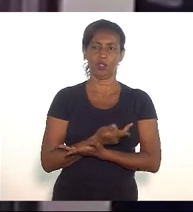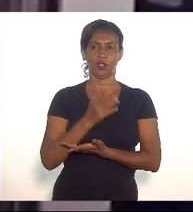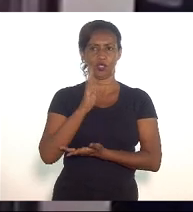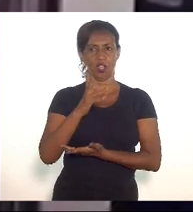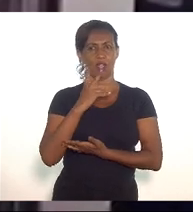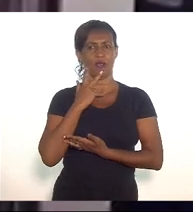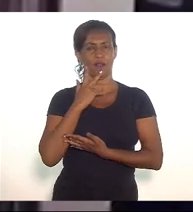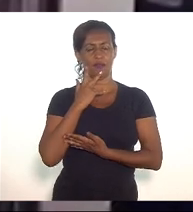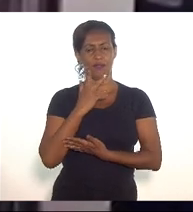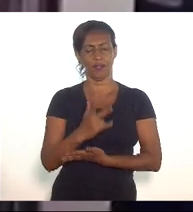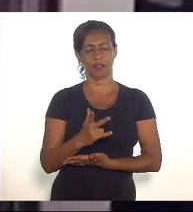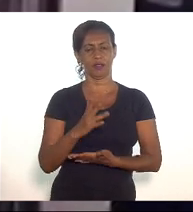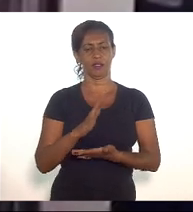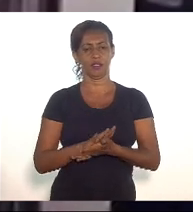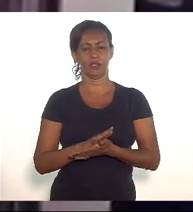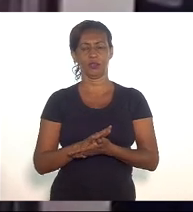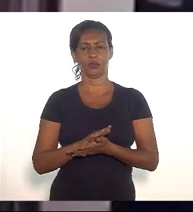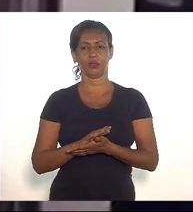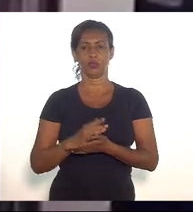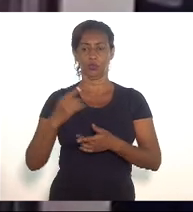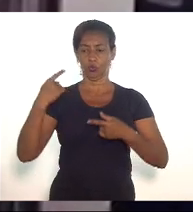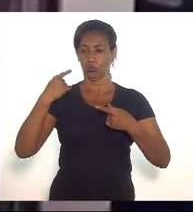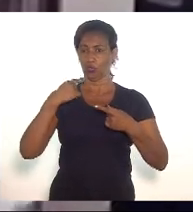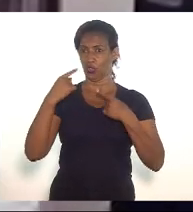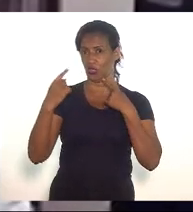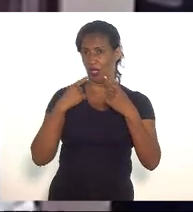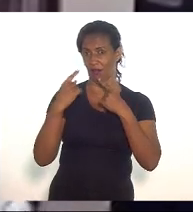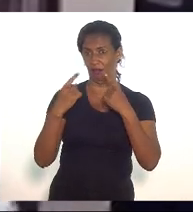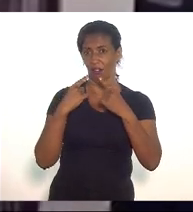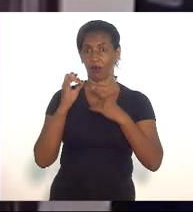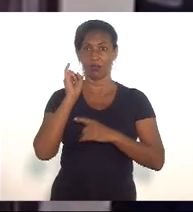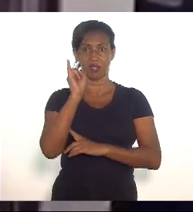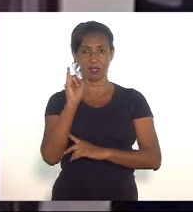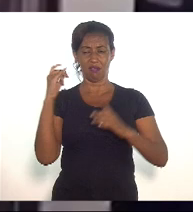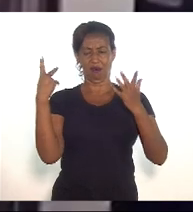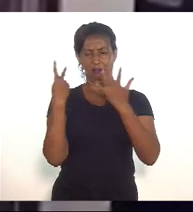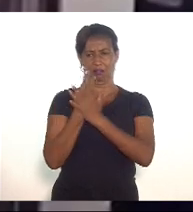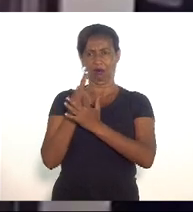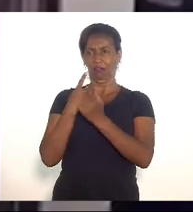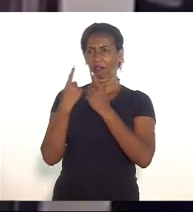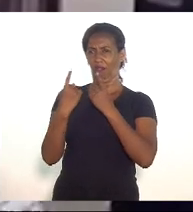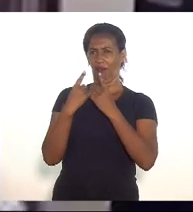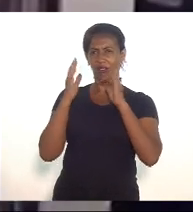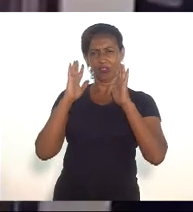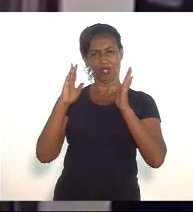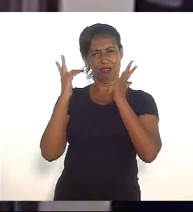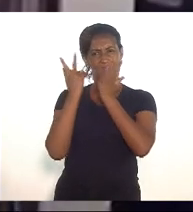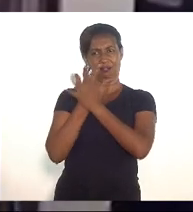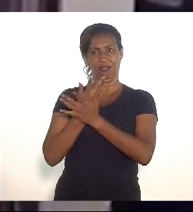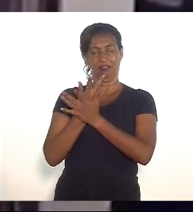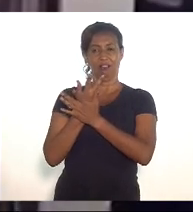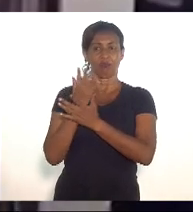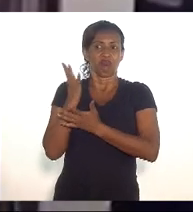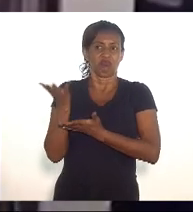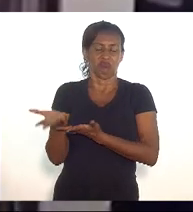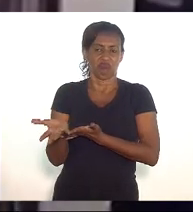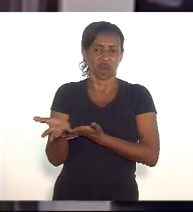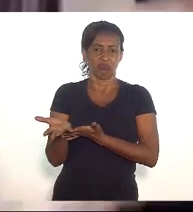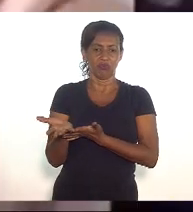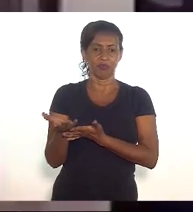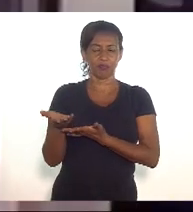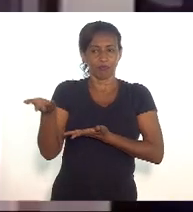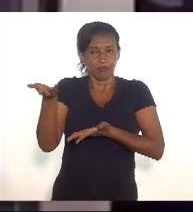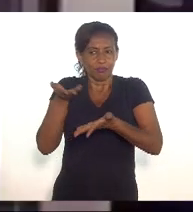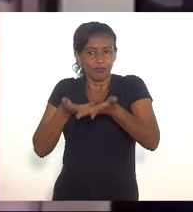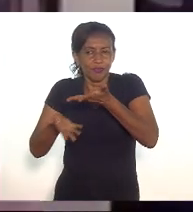falando na questão do diálogo, se esse diálogo existiu. Porque, através da participação, com